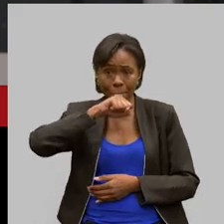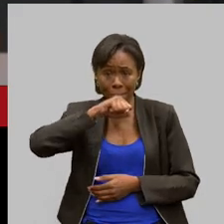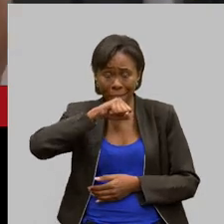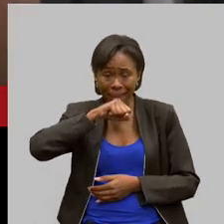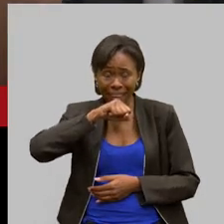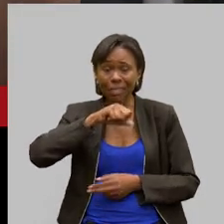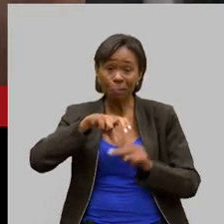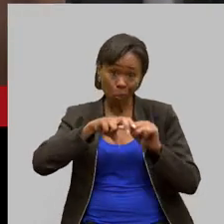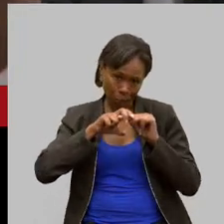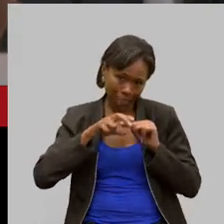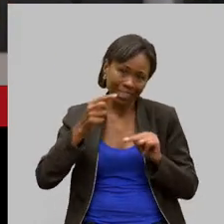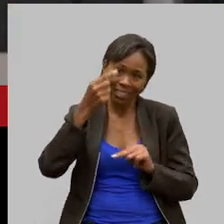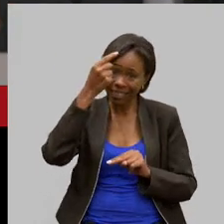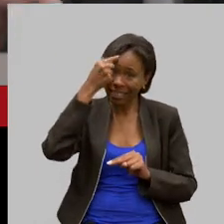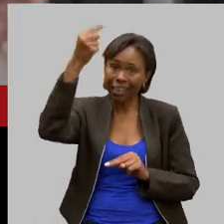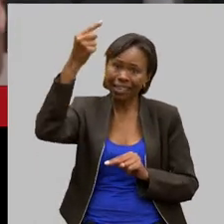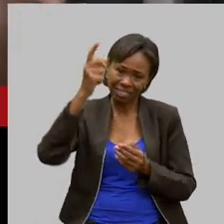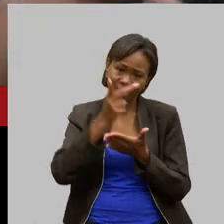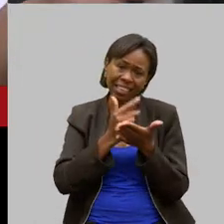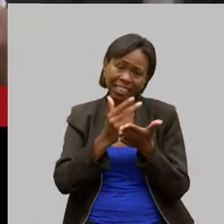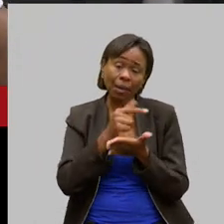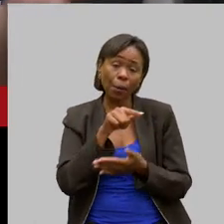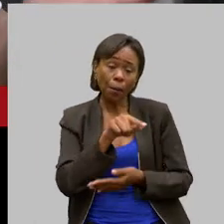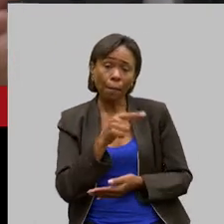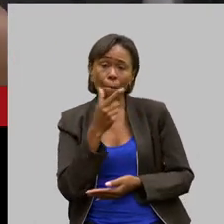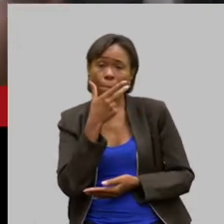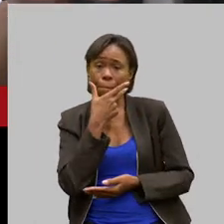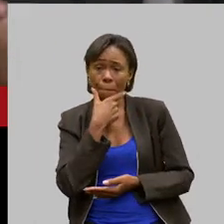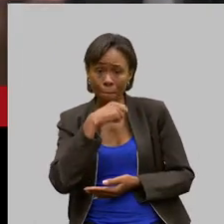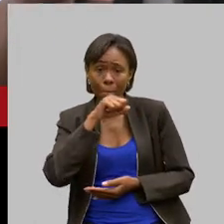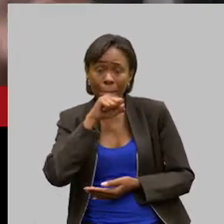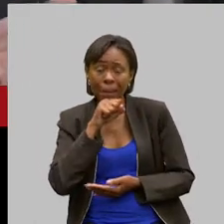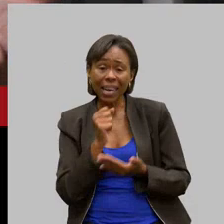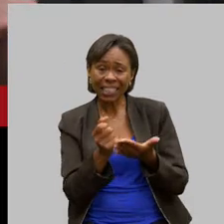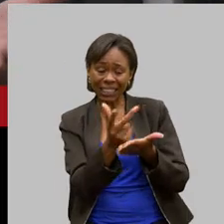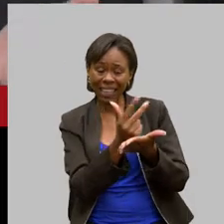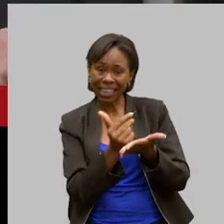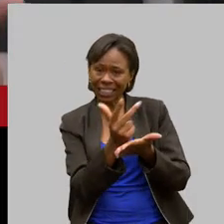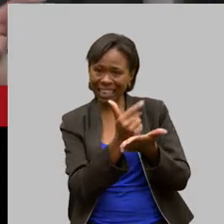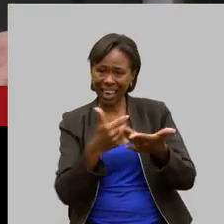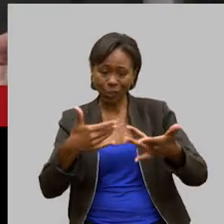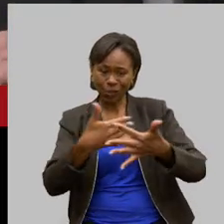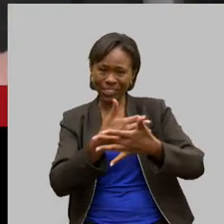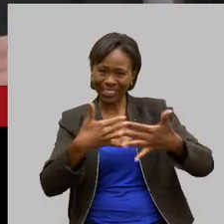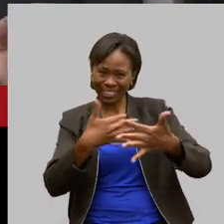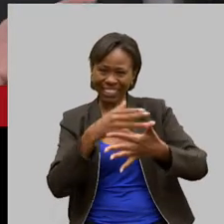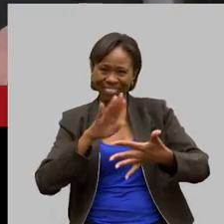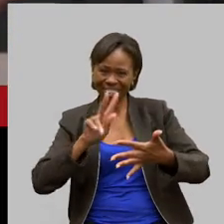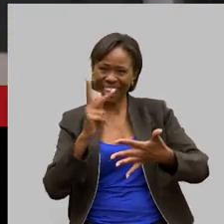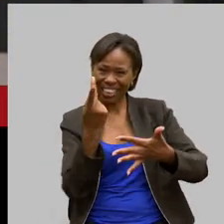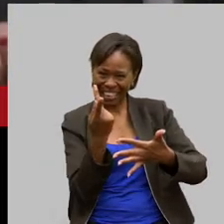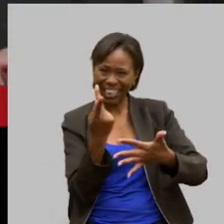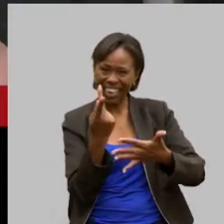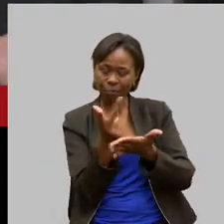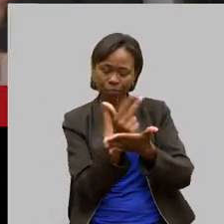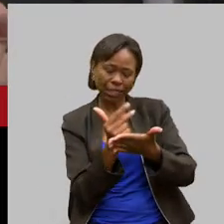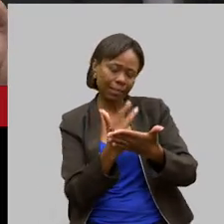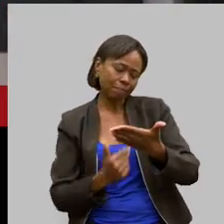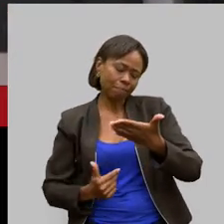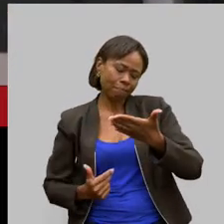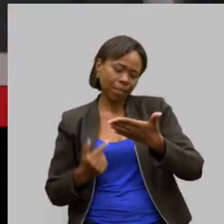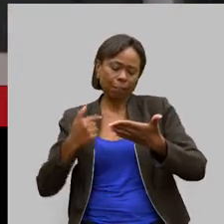pai desenhava o centro de Belo Horizonte para mim e eu ia direitinho era